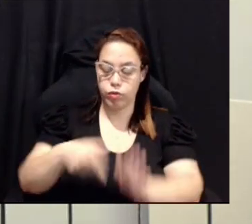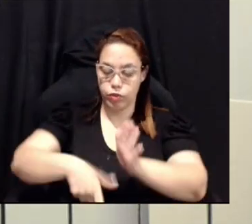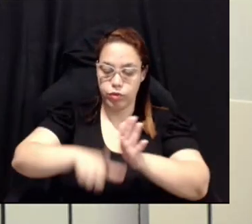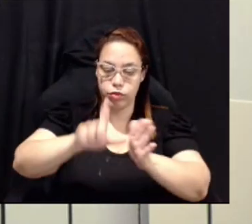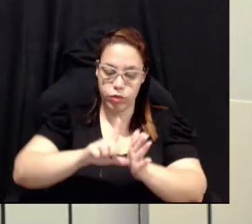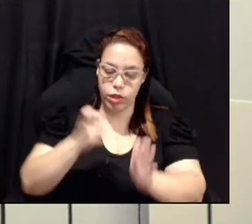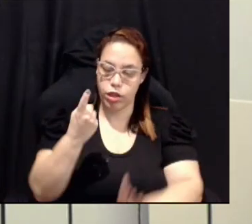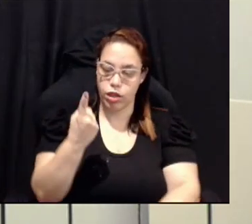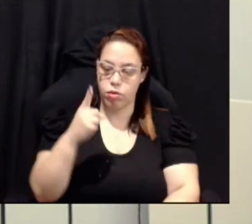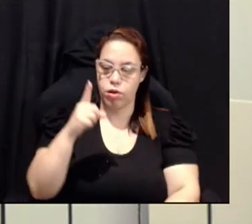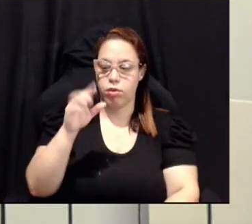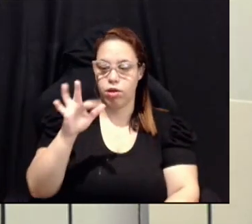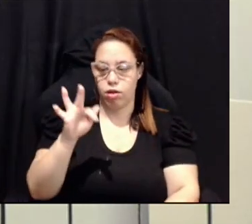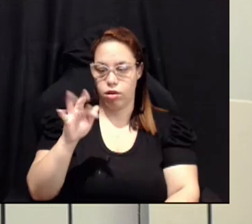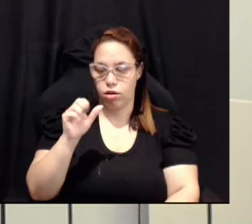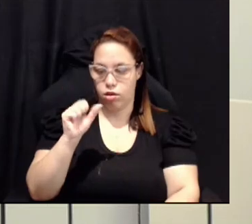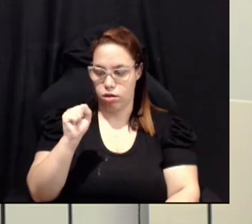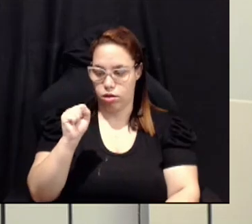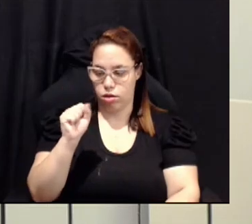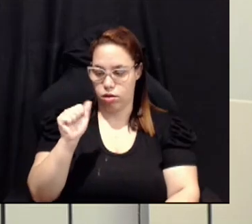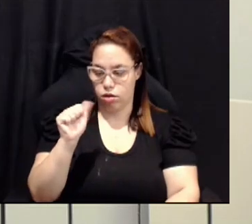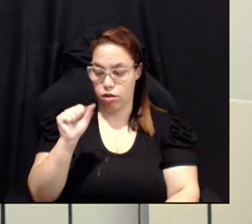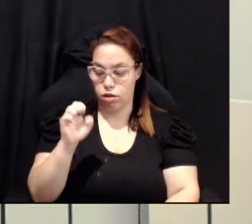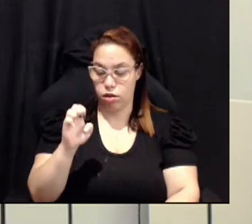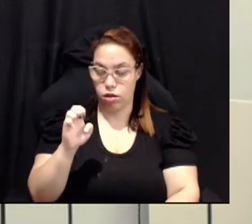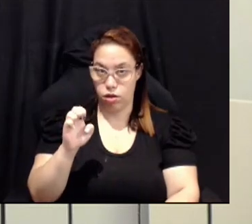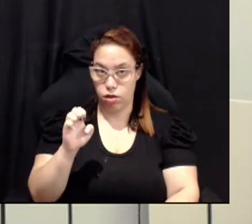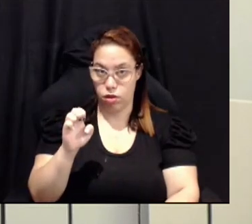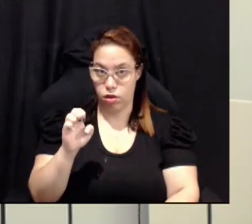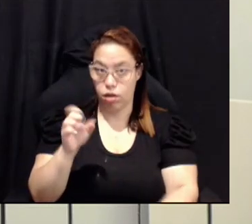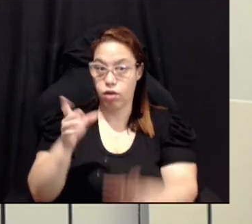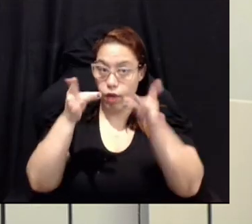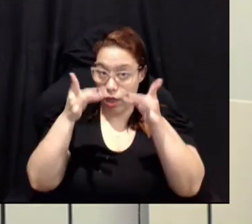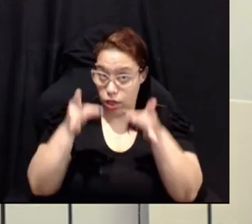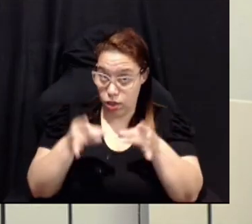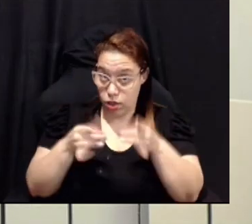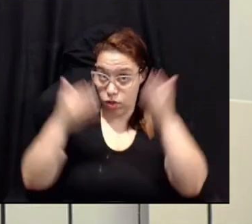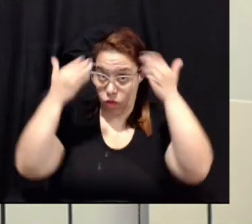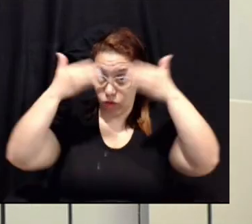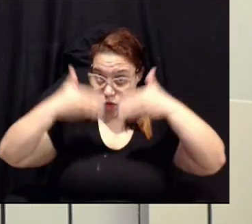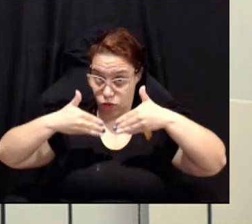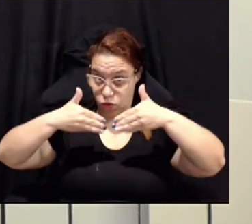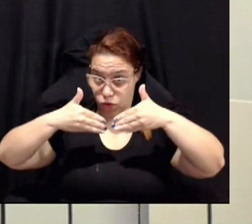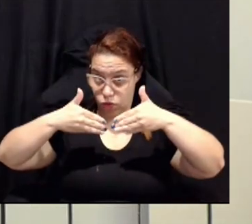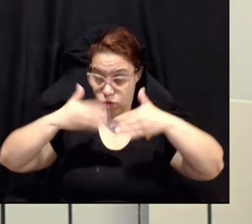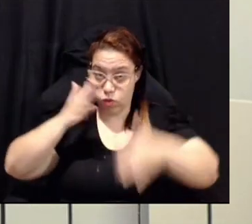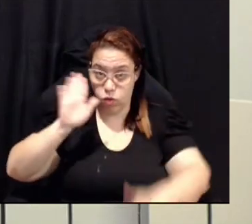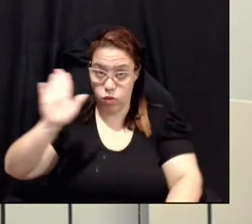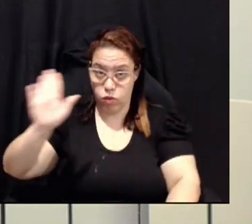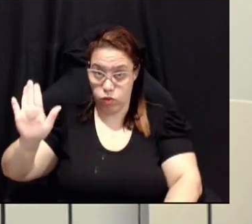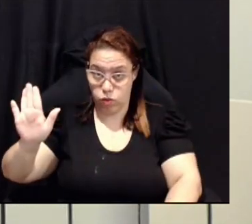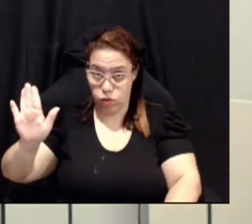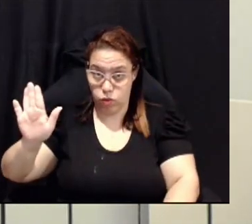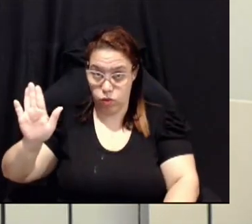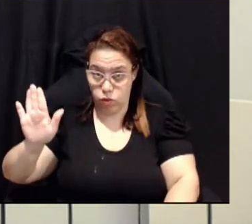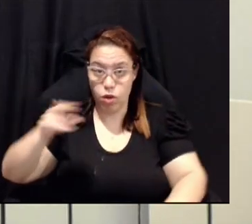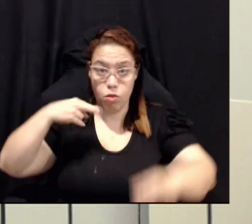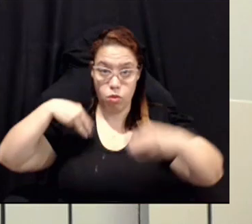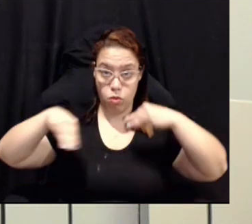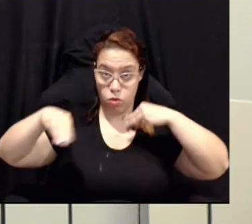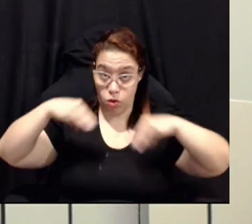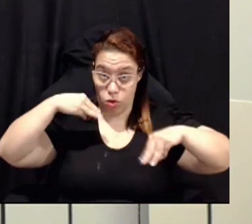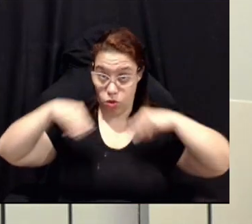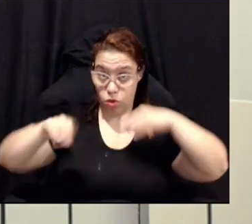fase, existem aquelas provas de habilidades específicas para os candidatos aos cursos de música. Vai acontecer no